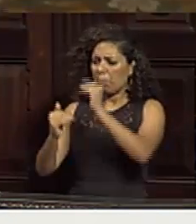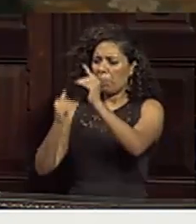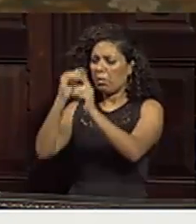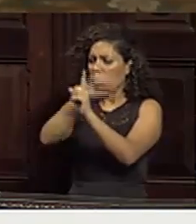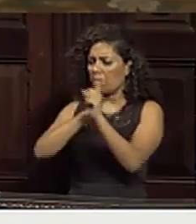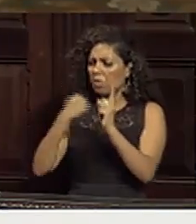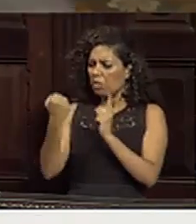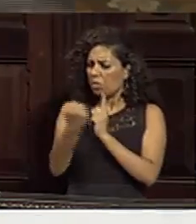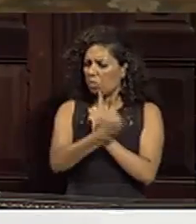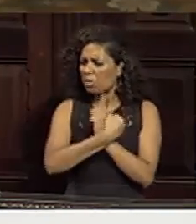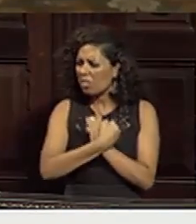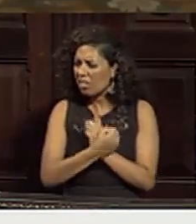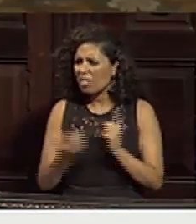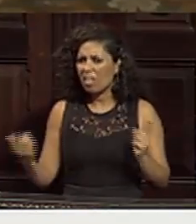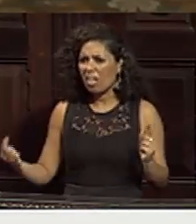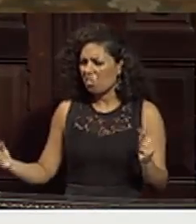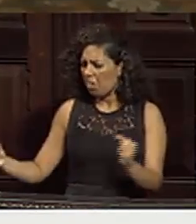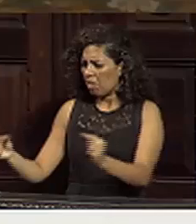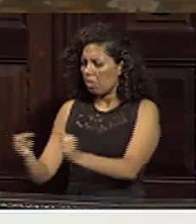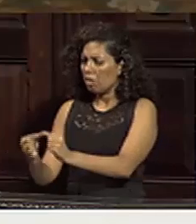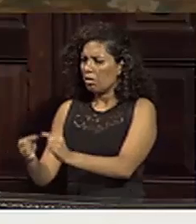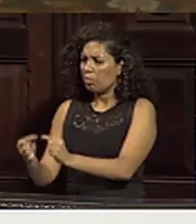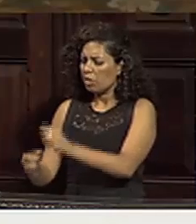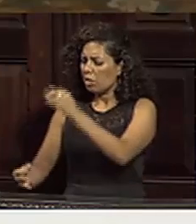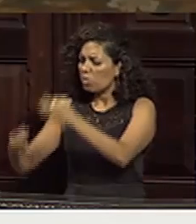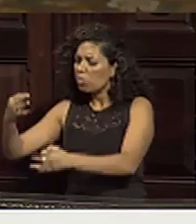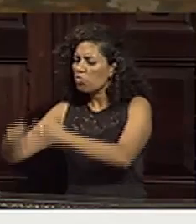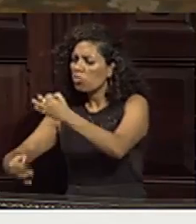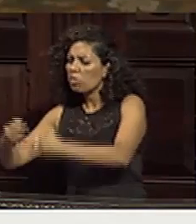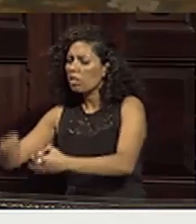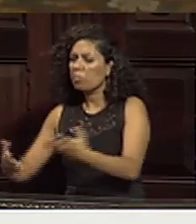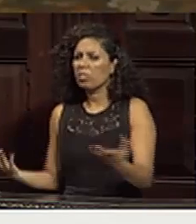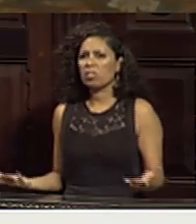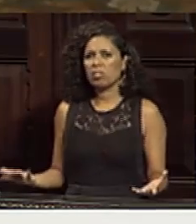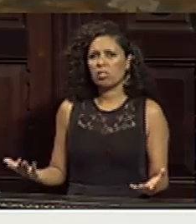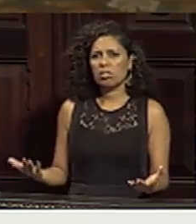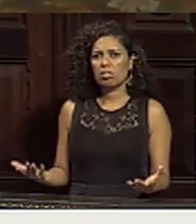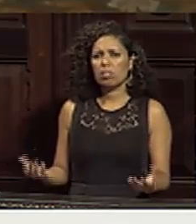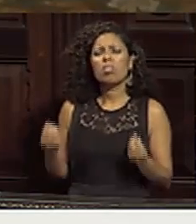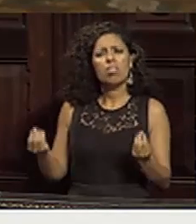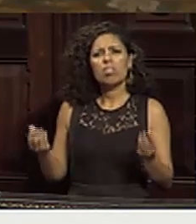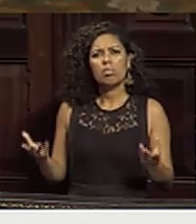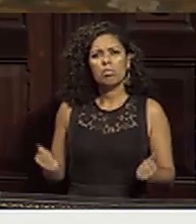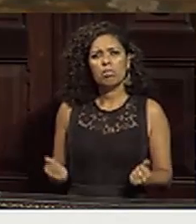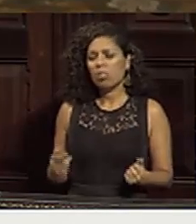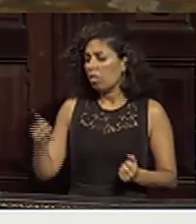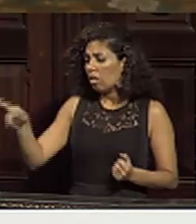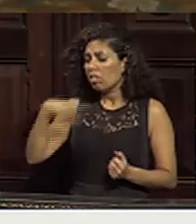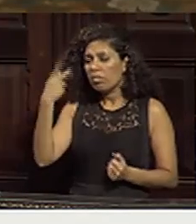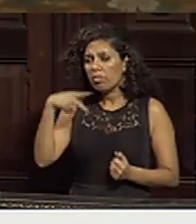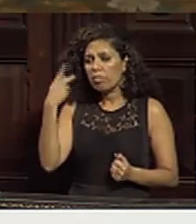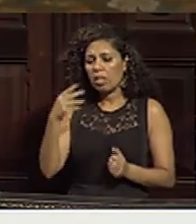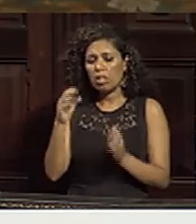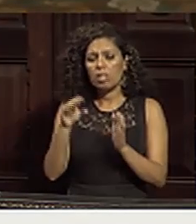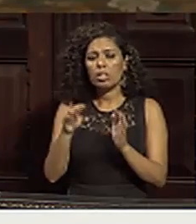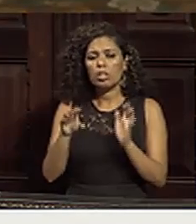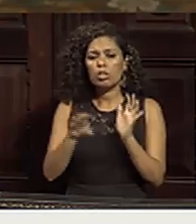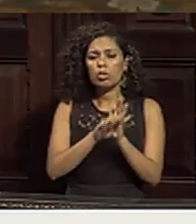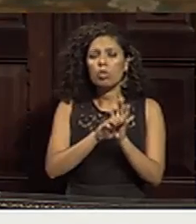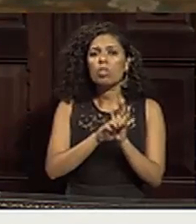a aplicação da norma. E ele diz, no Código Penal